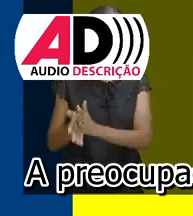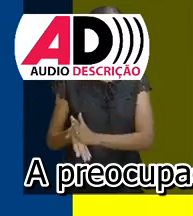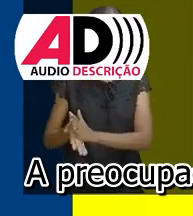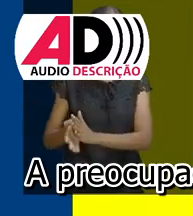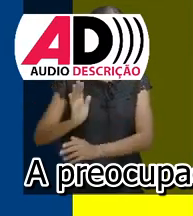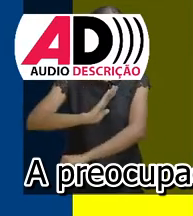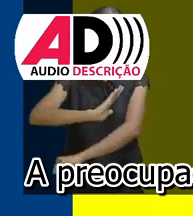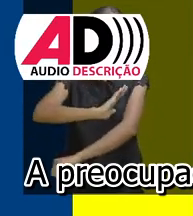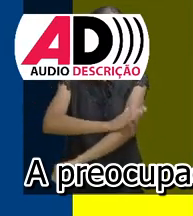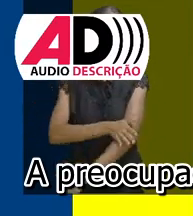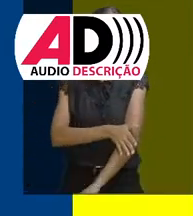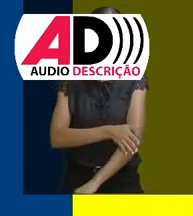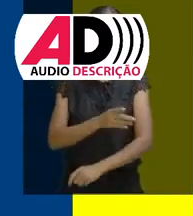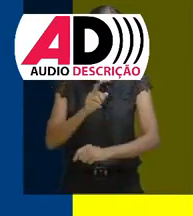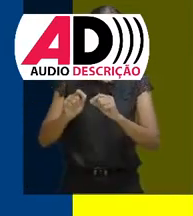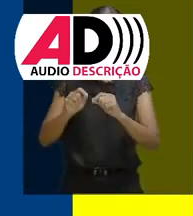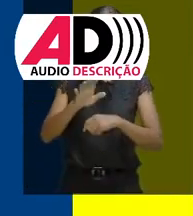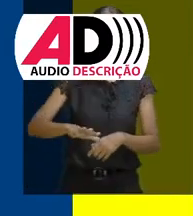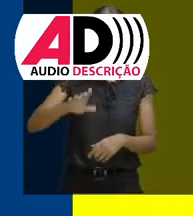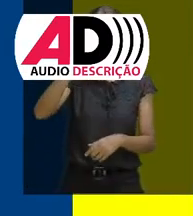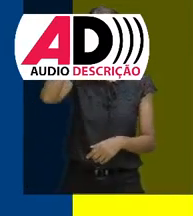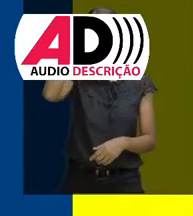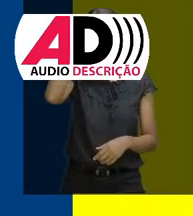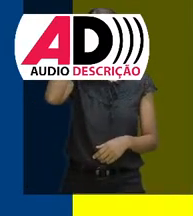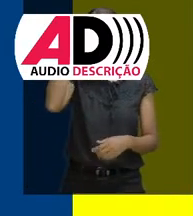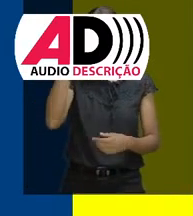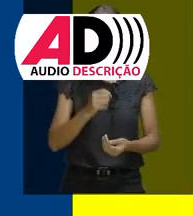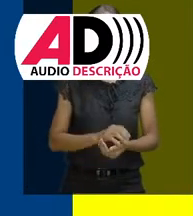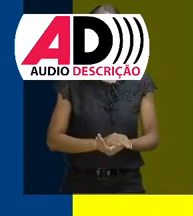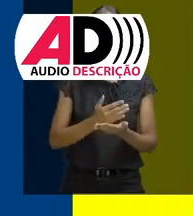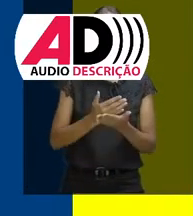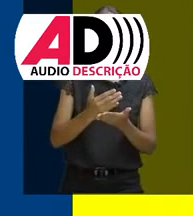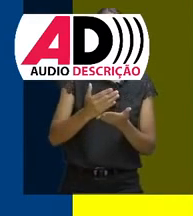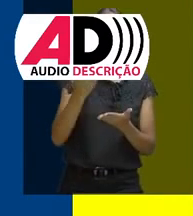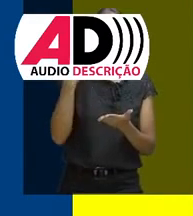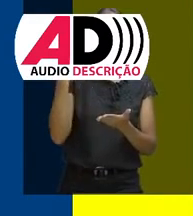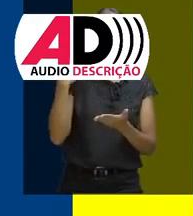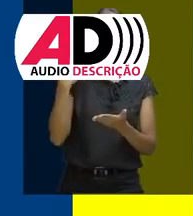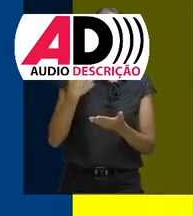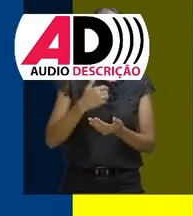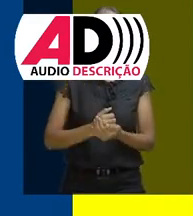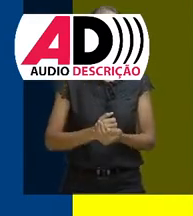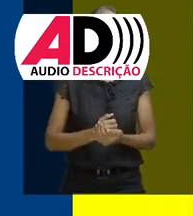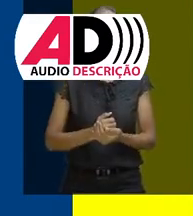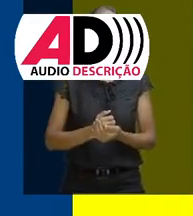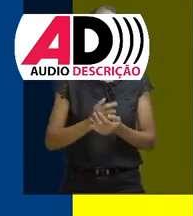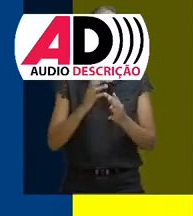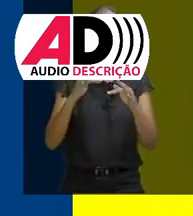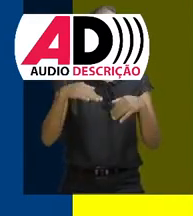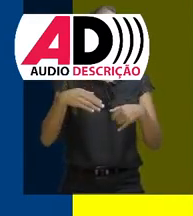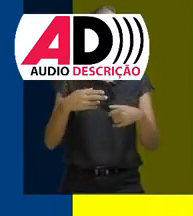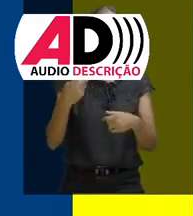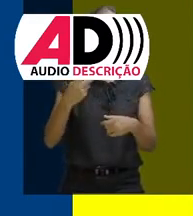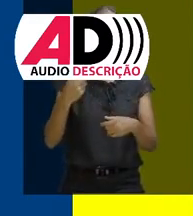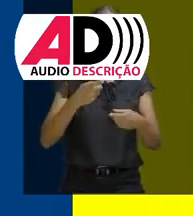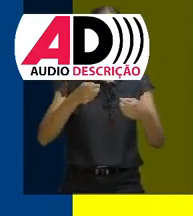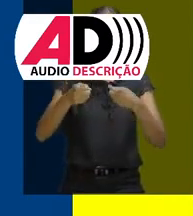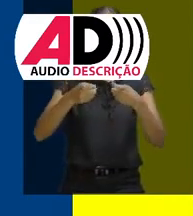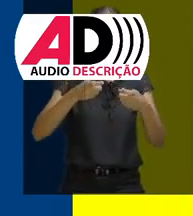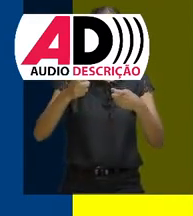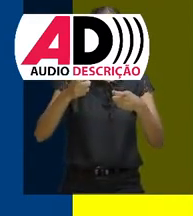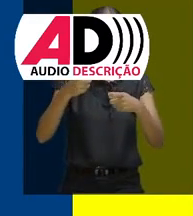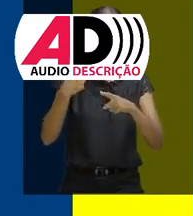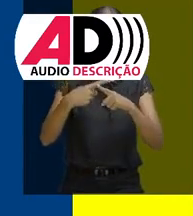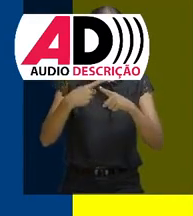dos negros, a partir do final da Segunda Guerra, quando não só os negros tinham que